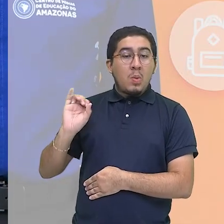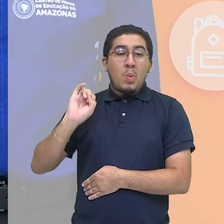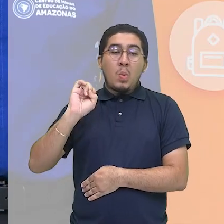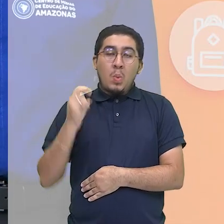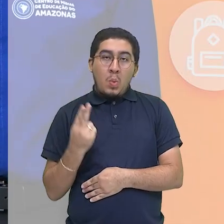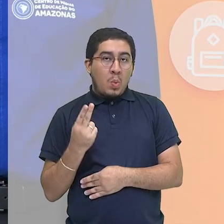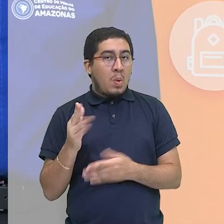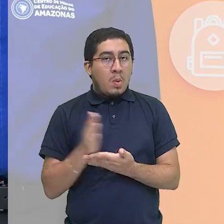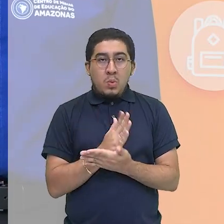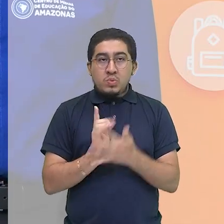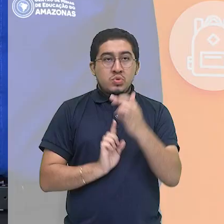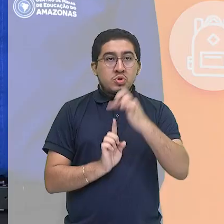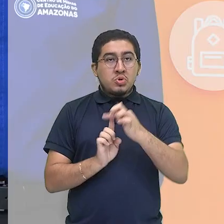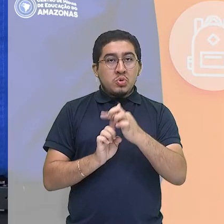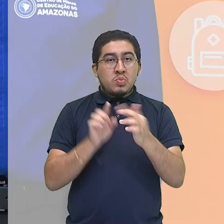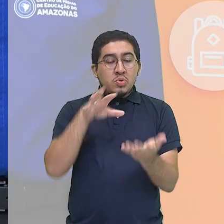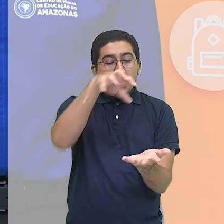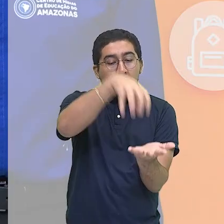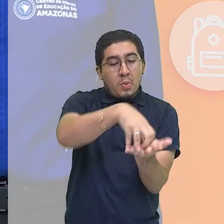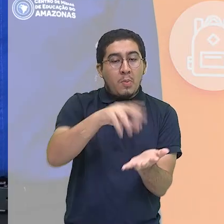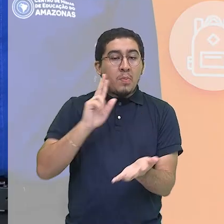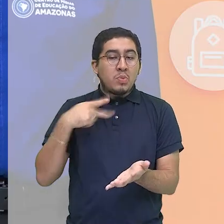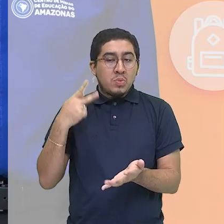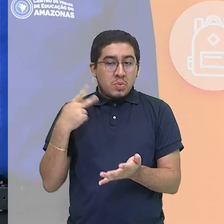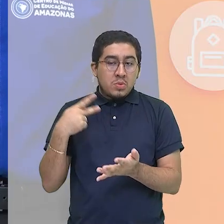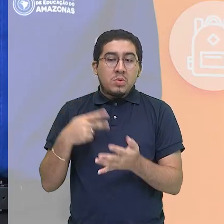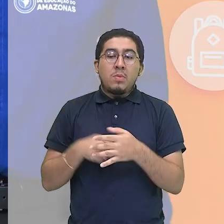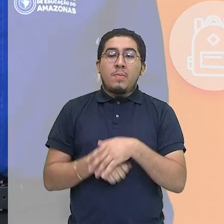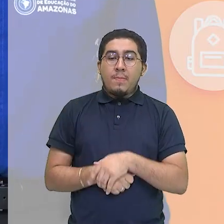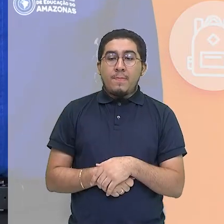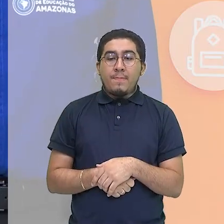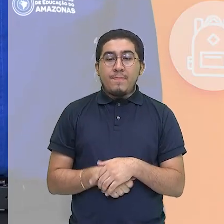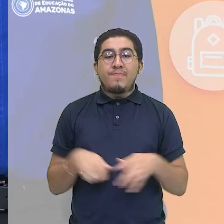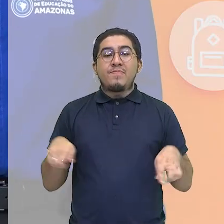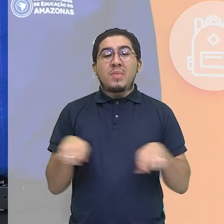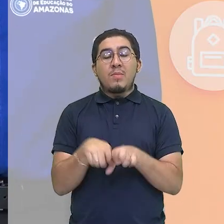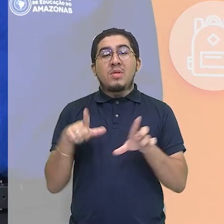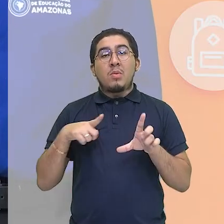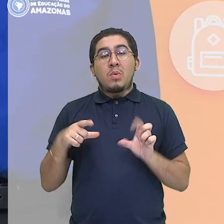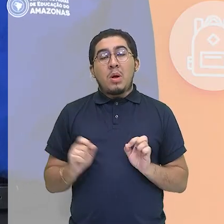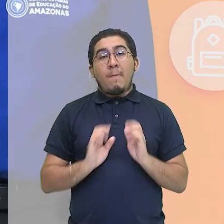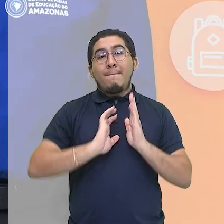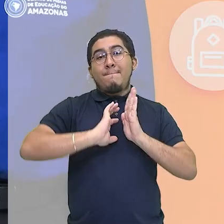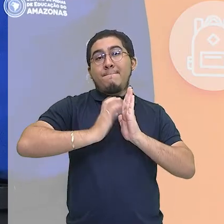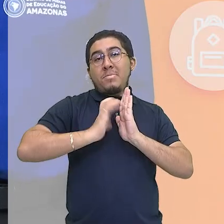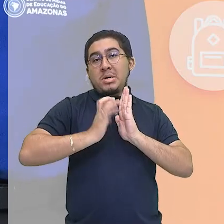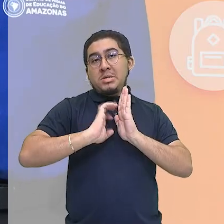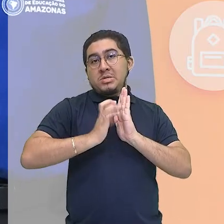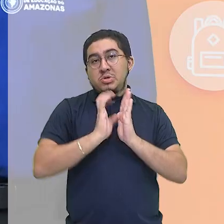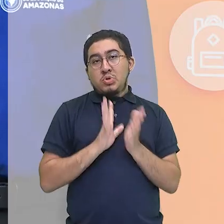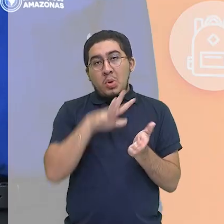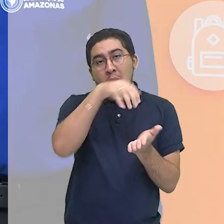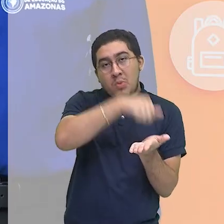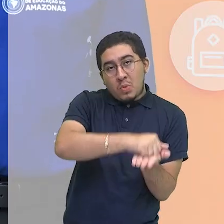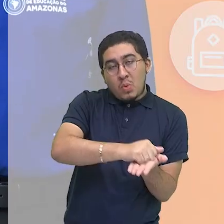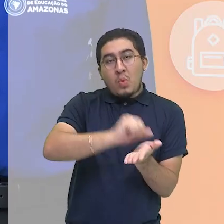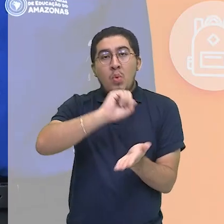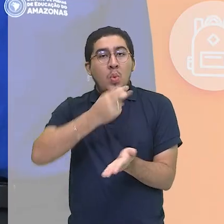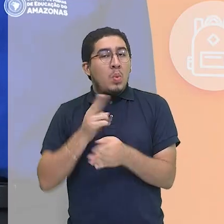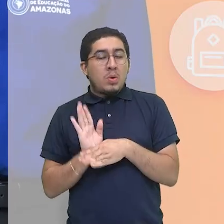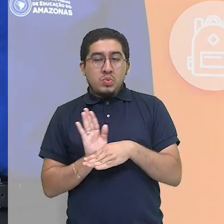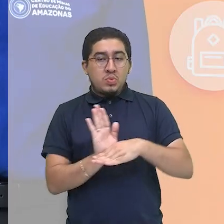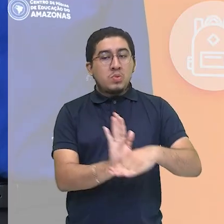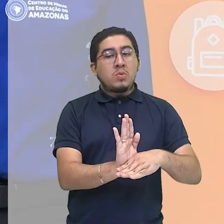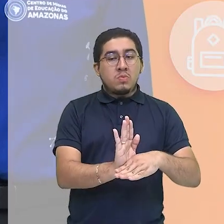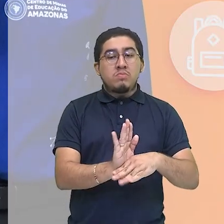agremiação política. Tem mais? Tem! Filiar-se ou contribuir com um partido